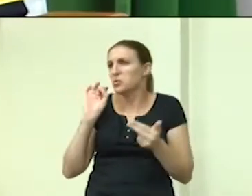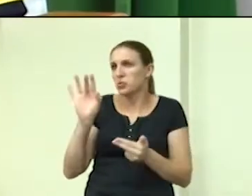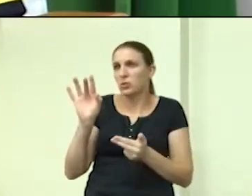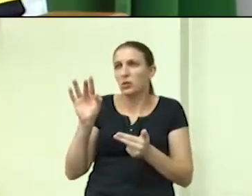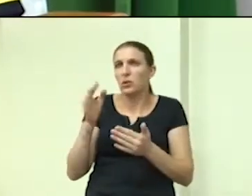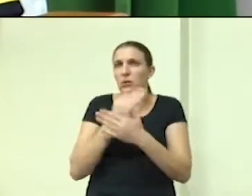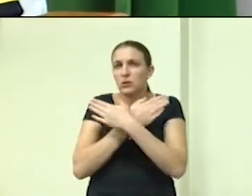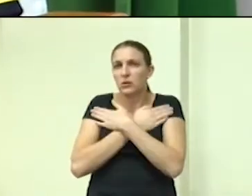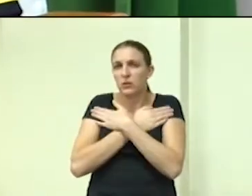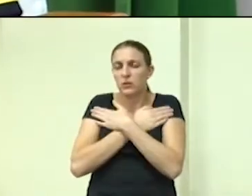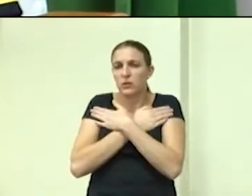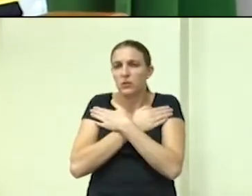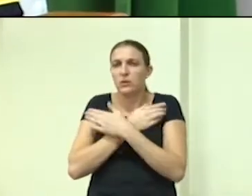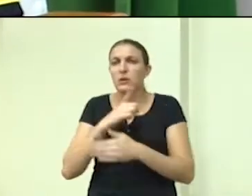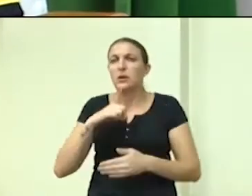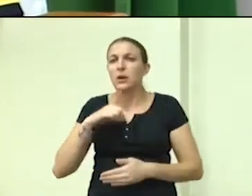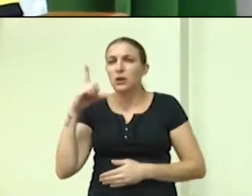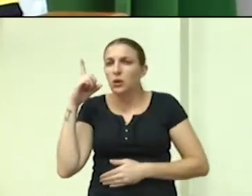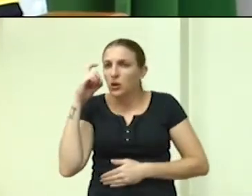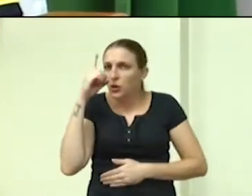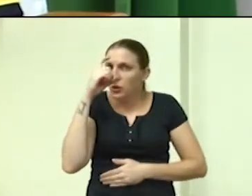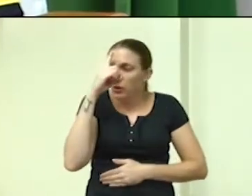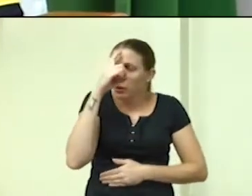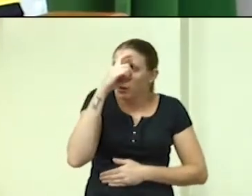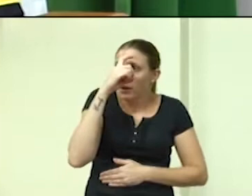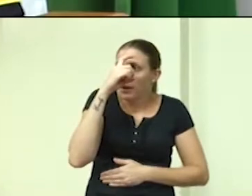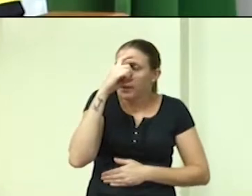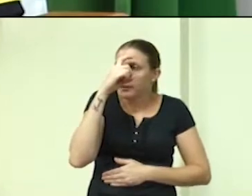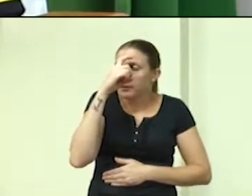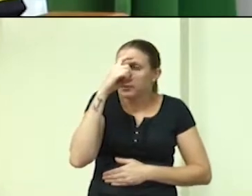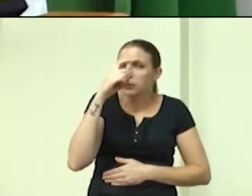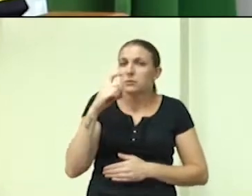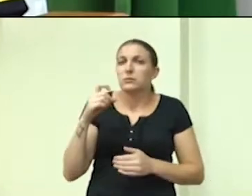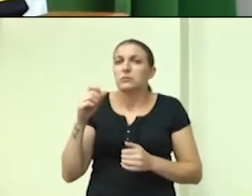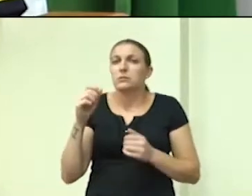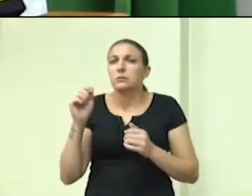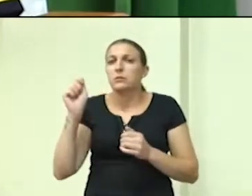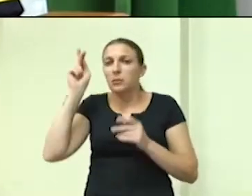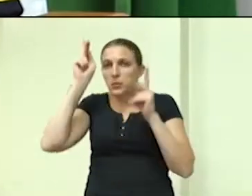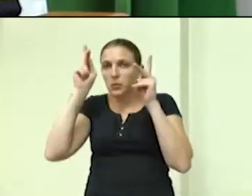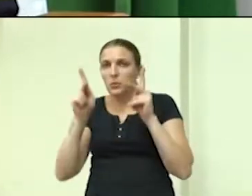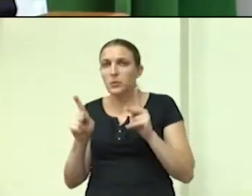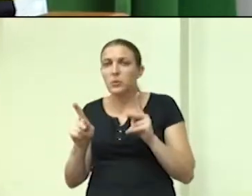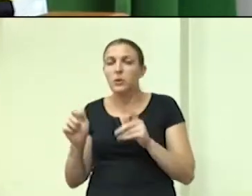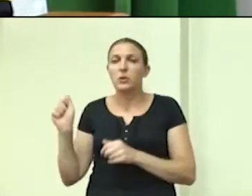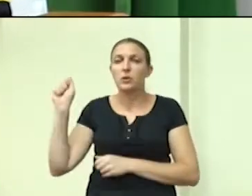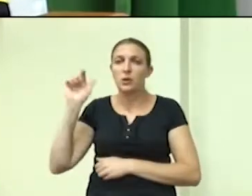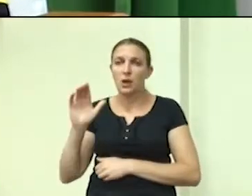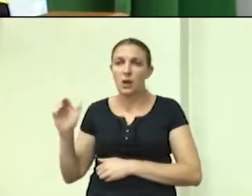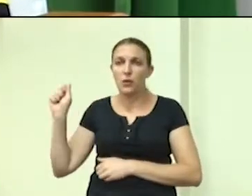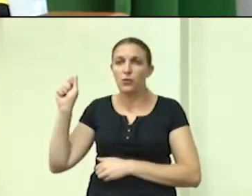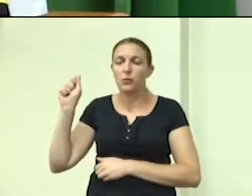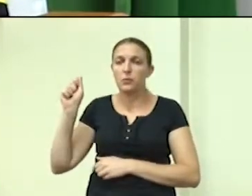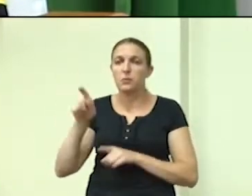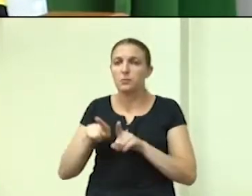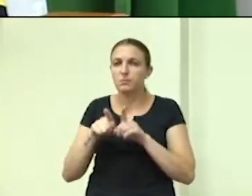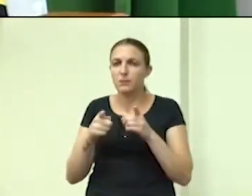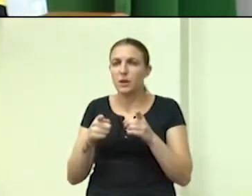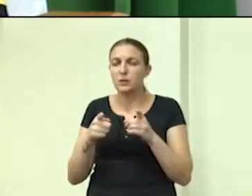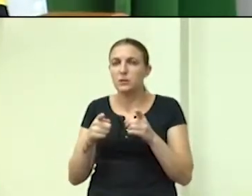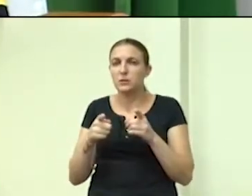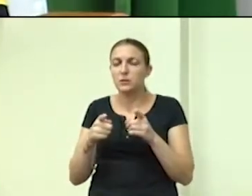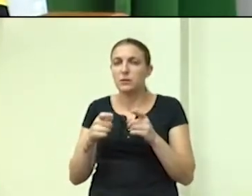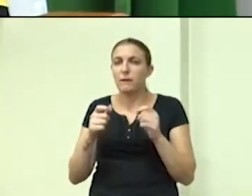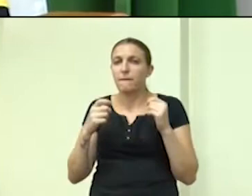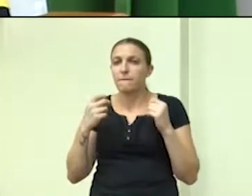das dificuldades seculares que afetam o grupo afrodescendente no Brasil, a resistência tem sido uma das características que singularizam